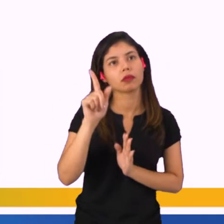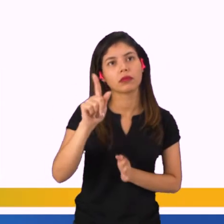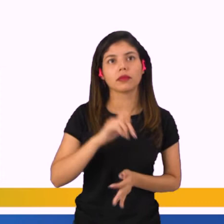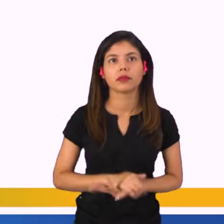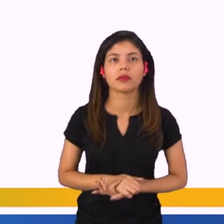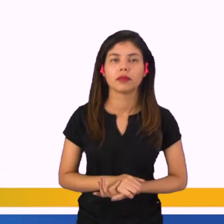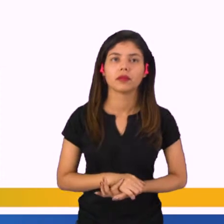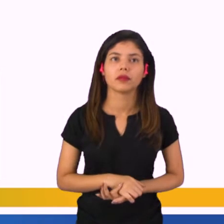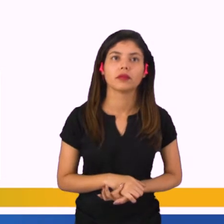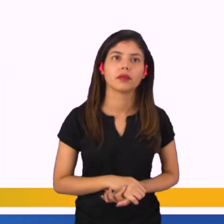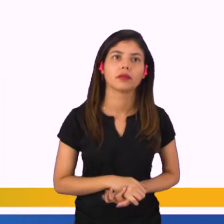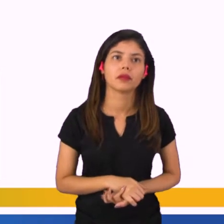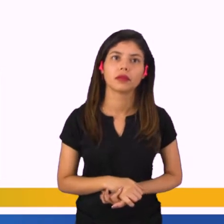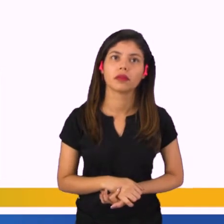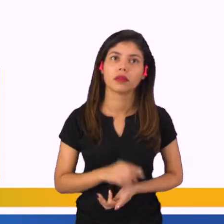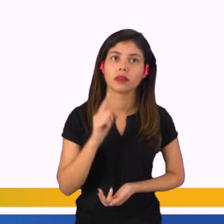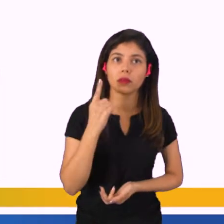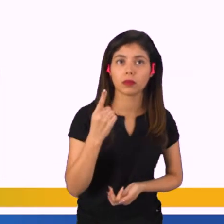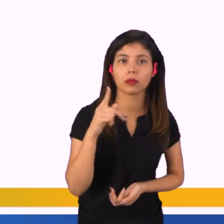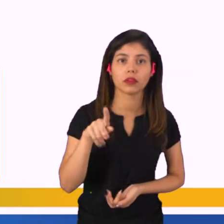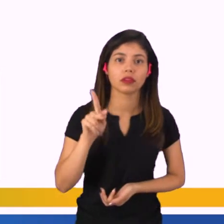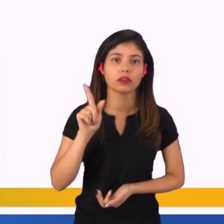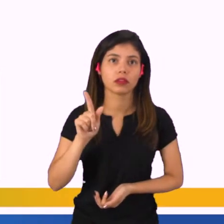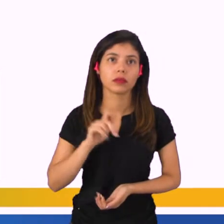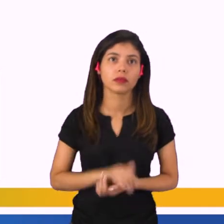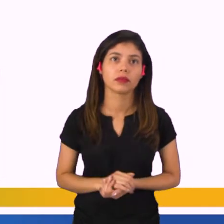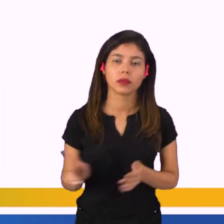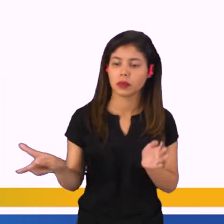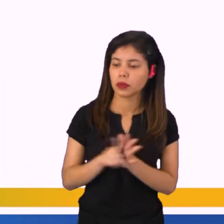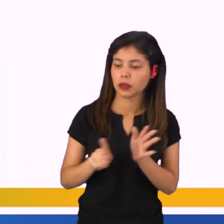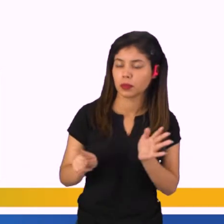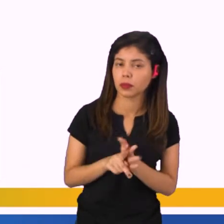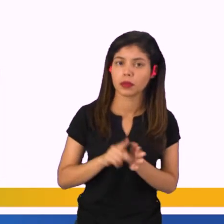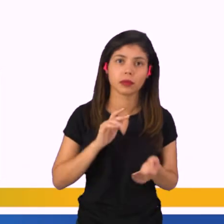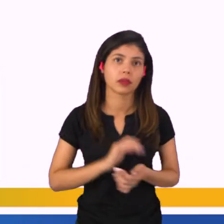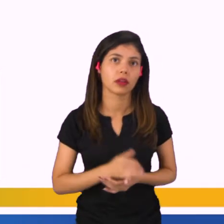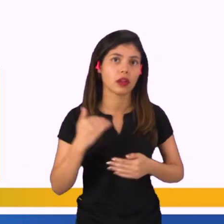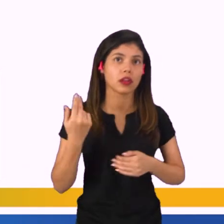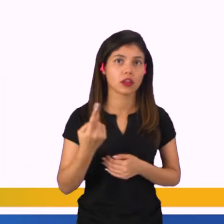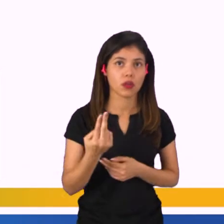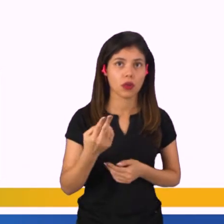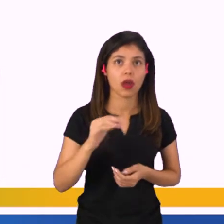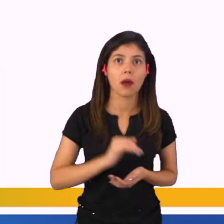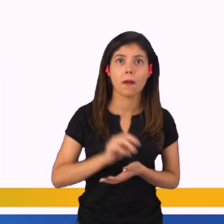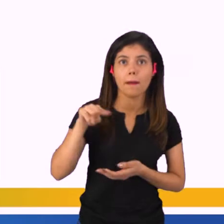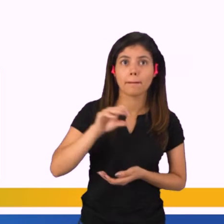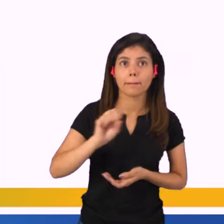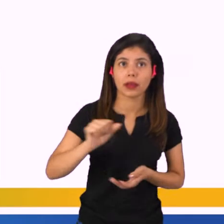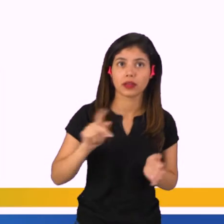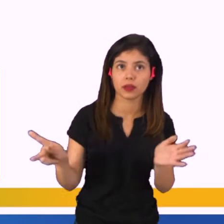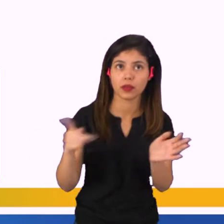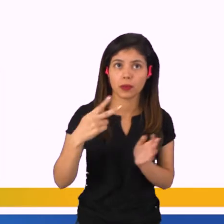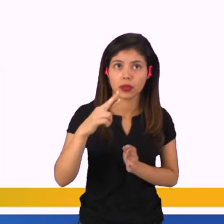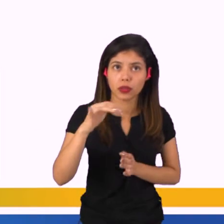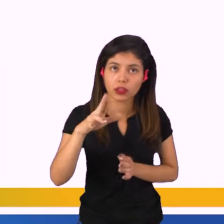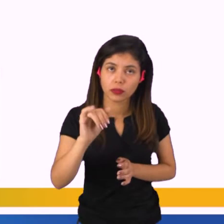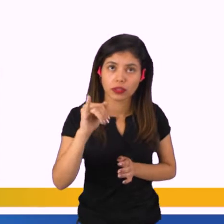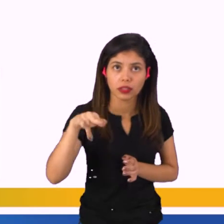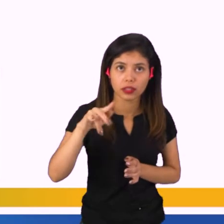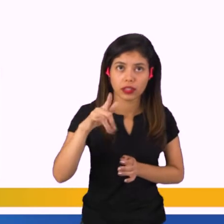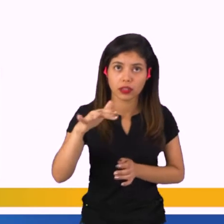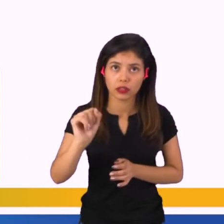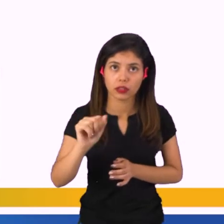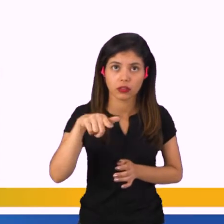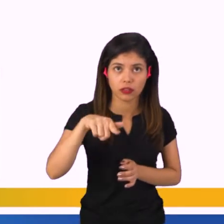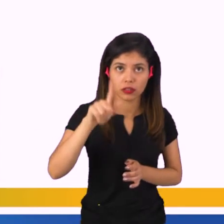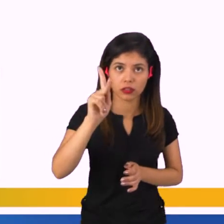quilogramas. Bom, 1 quilograma é, por definição, igual à massa do protótipo